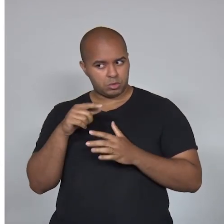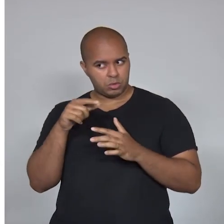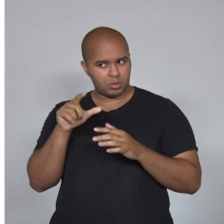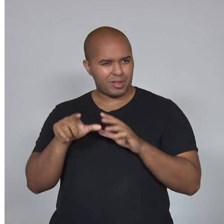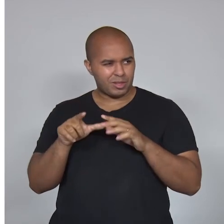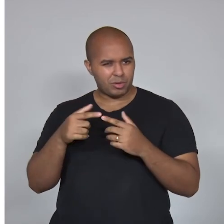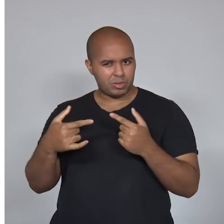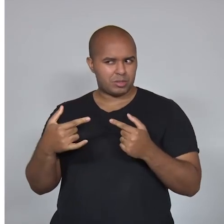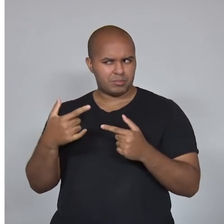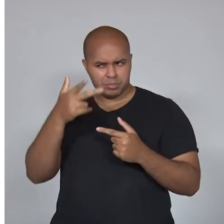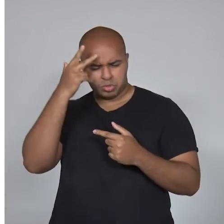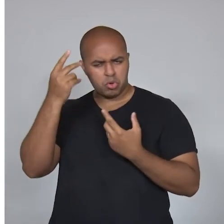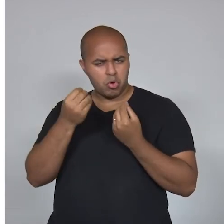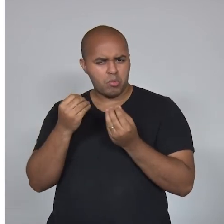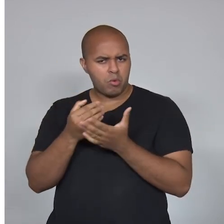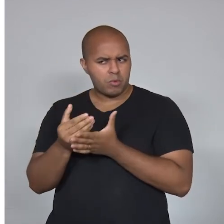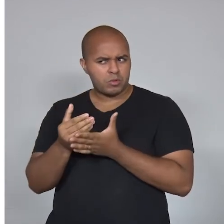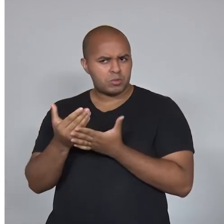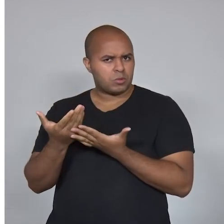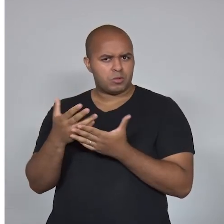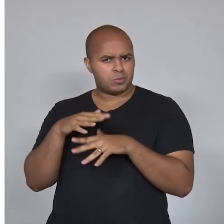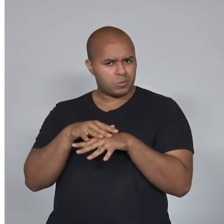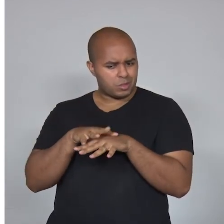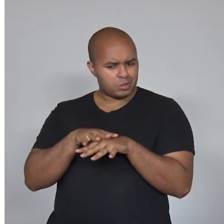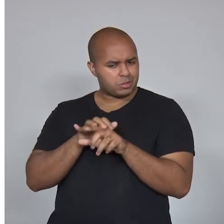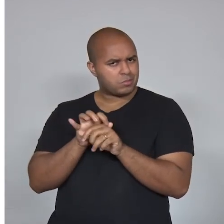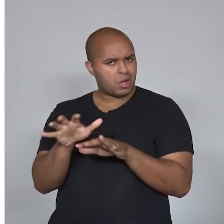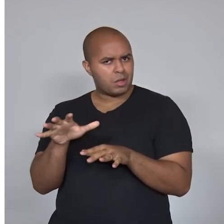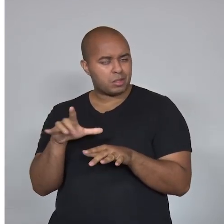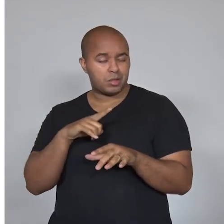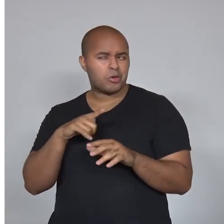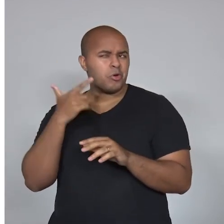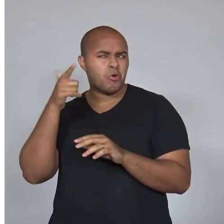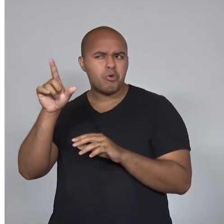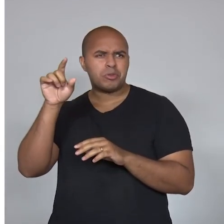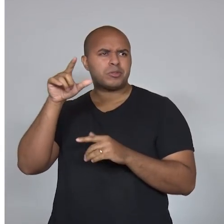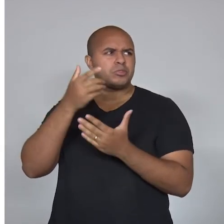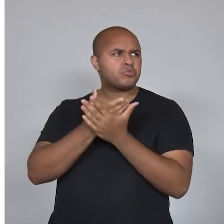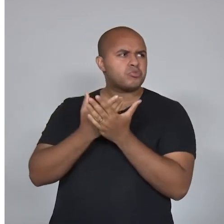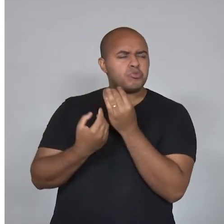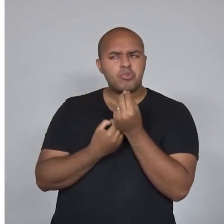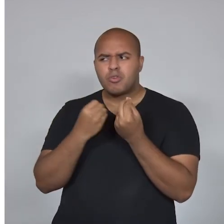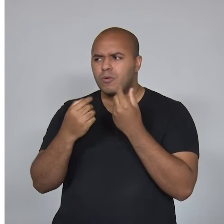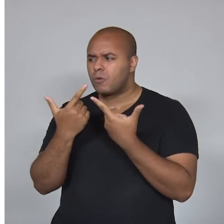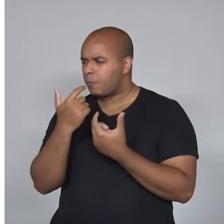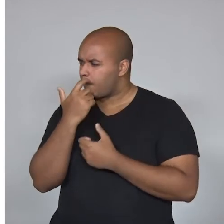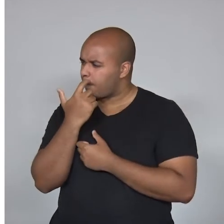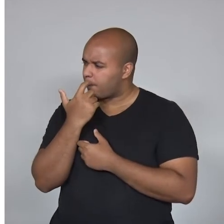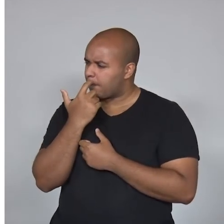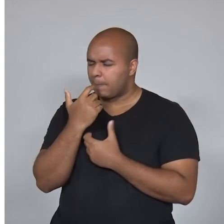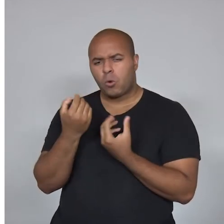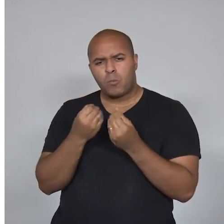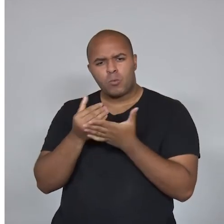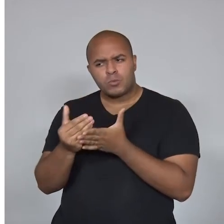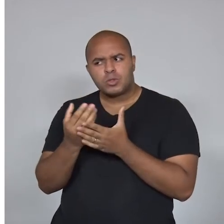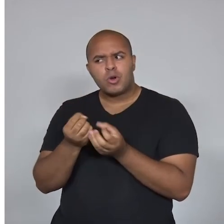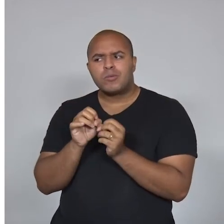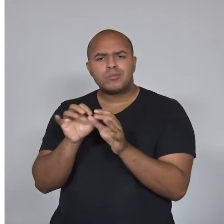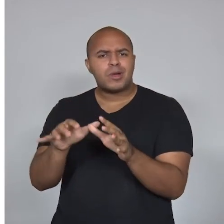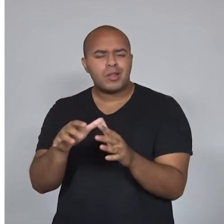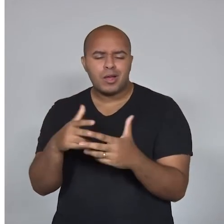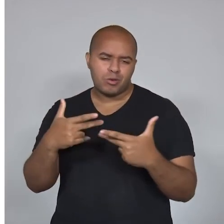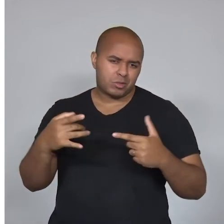em torno das origens biológicas, existem muitas outras teorias onde a gripe começou e como ela se